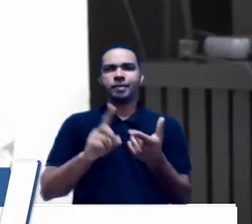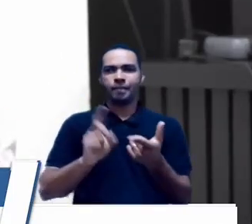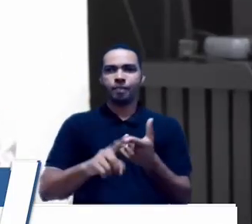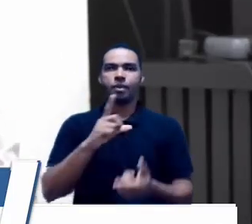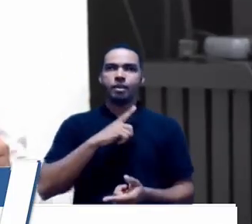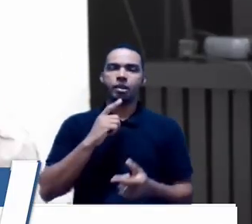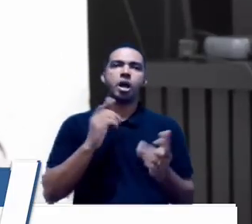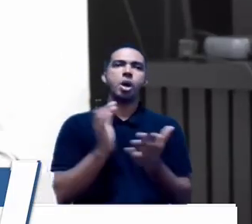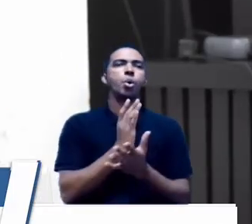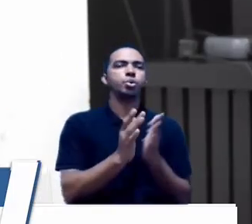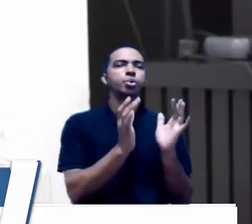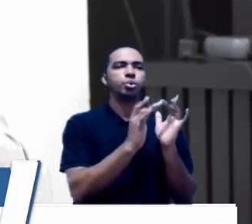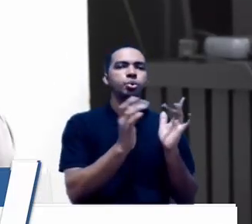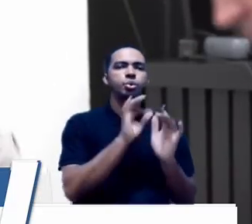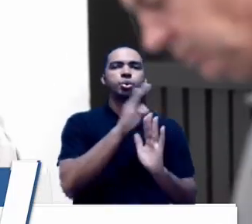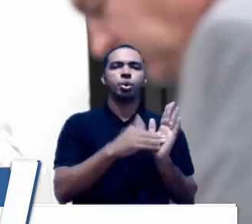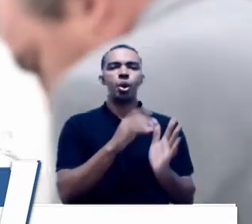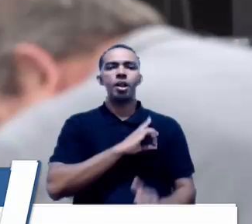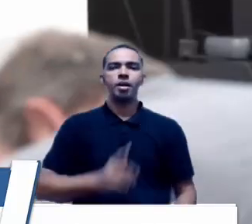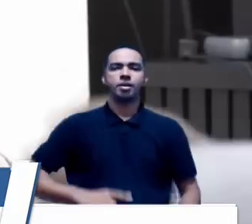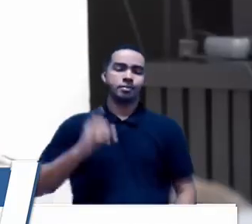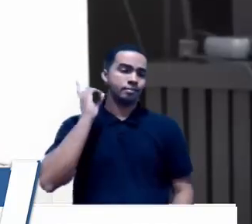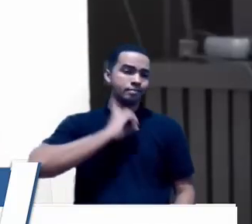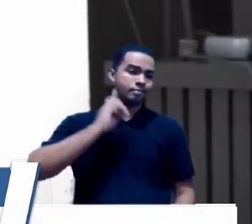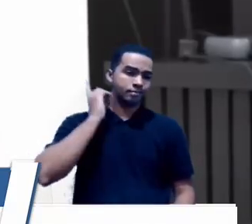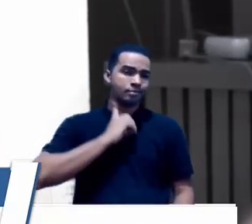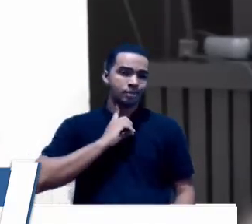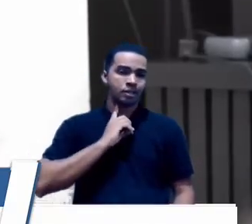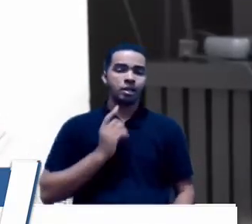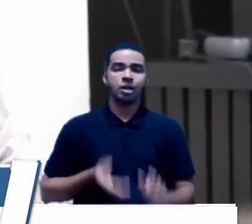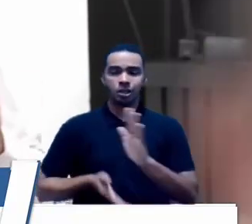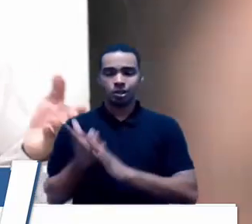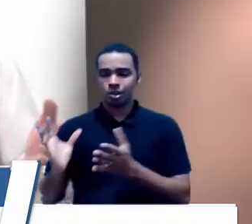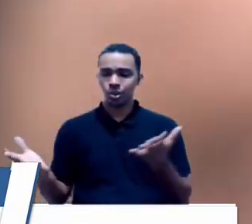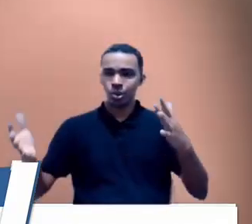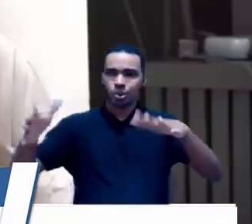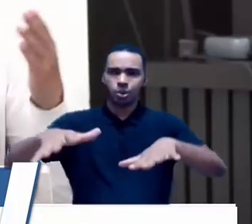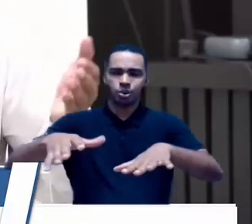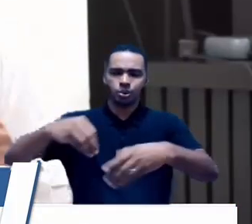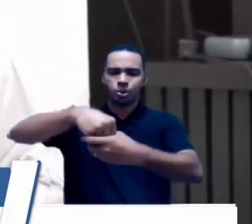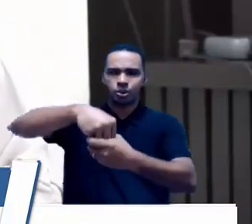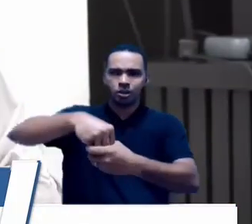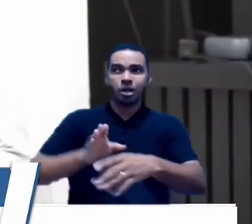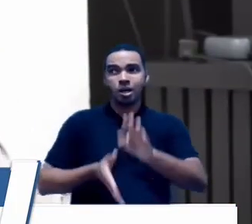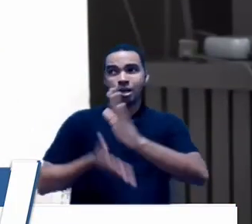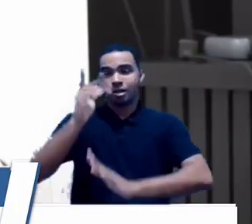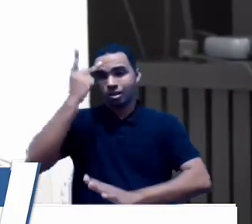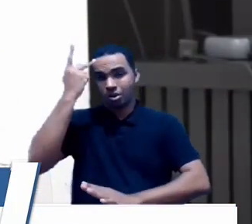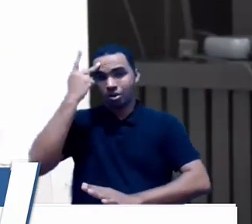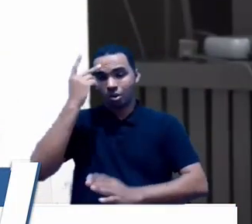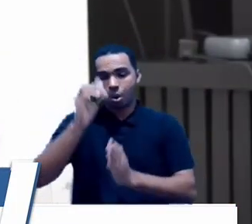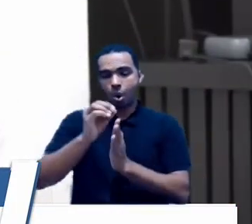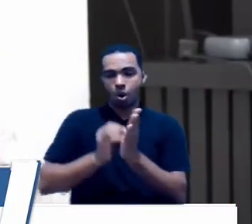deputados de Minas Gerais, né? Inclusive nós vamos incluir ele, nós vamos até São Paulo com ele, levar os ofícios para poder nós